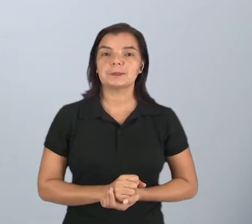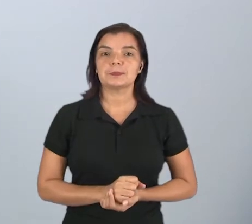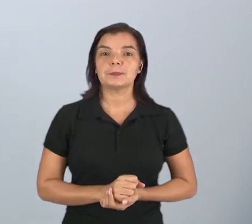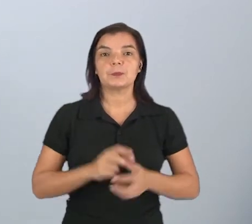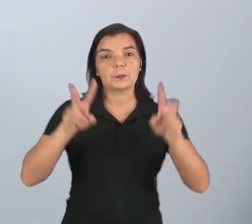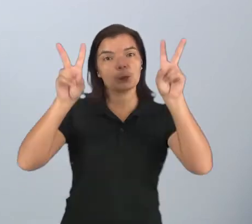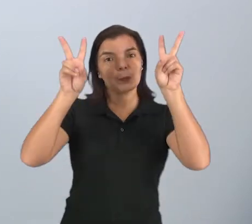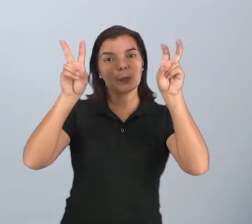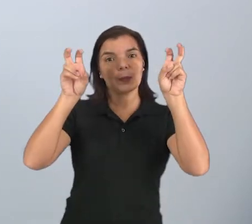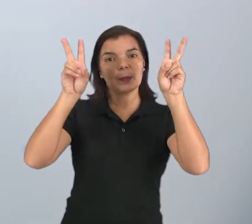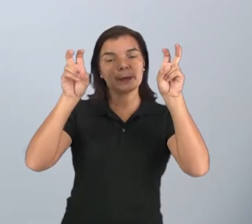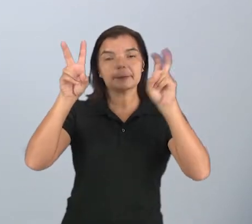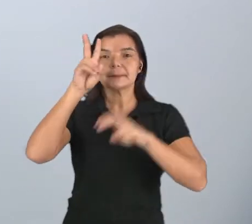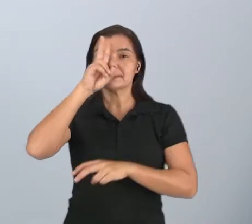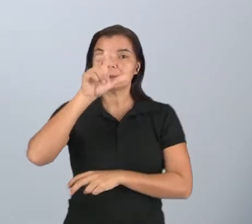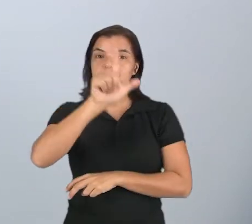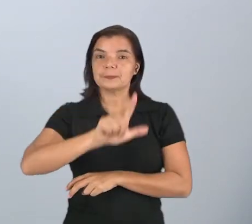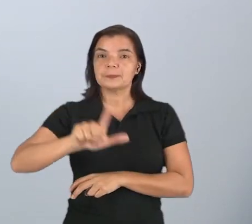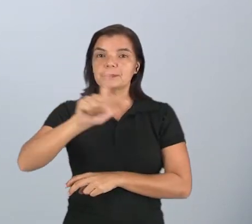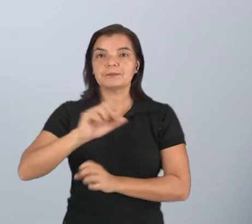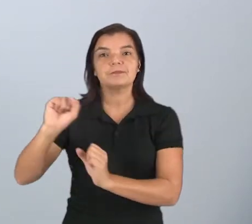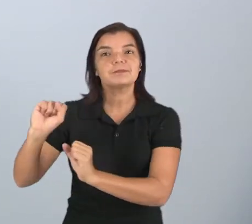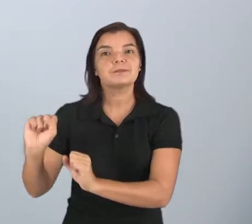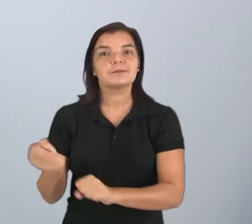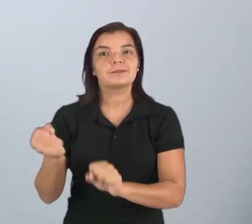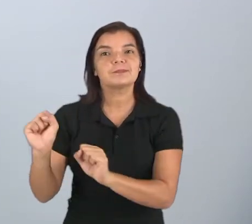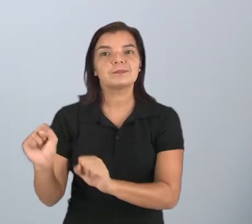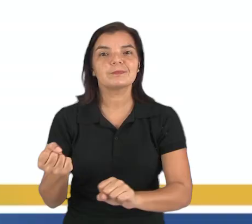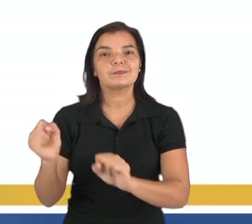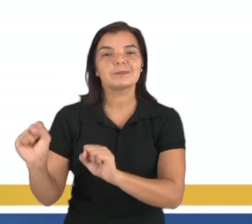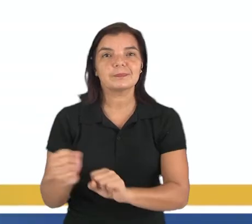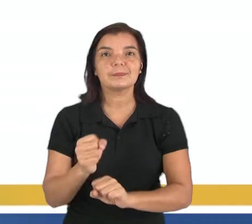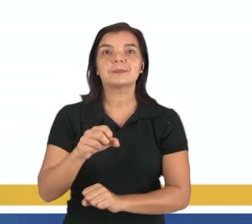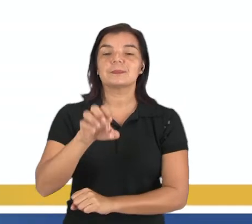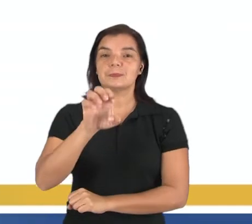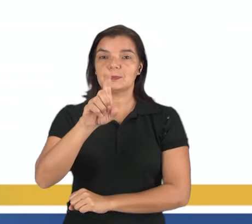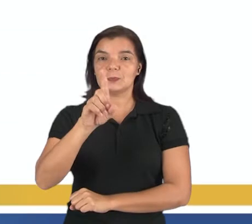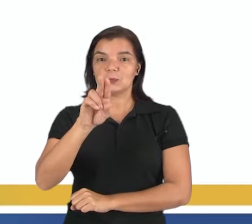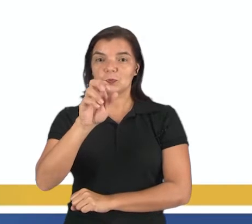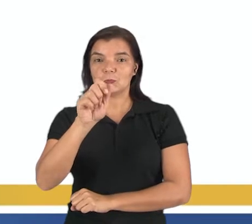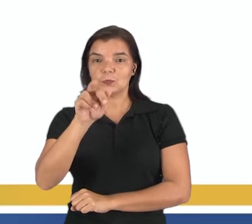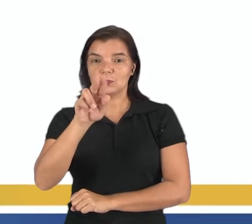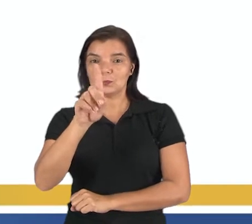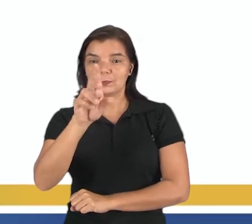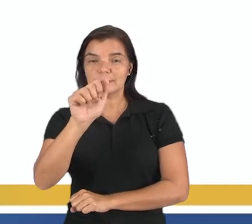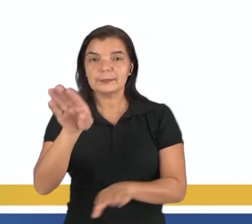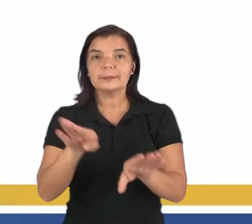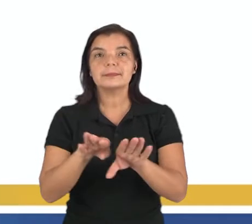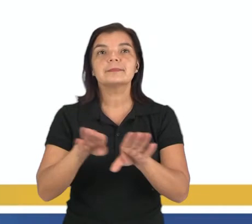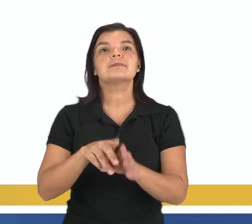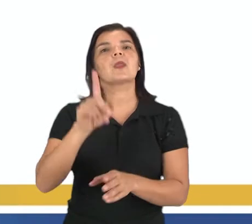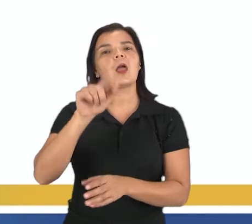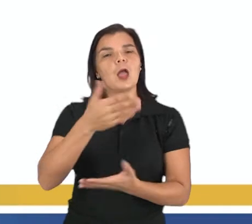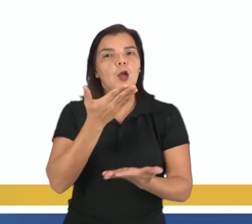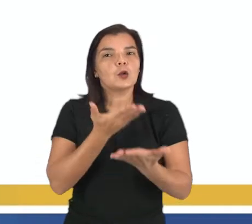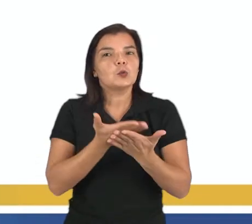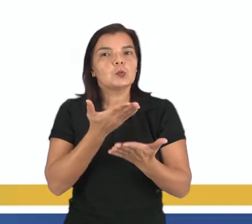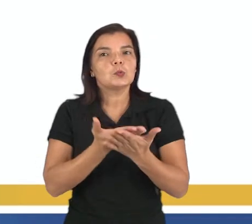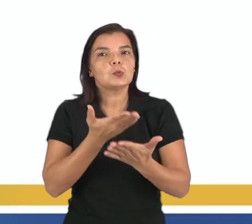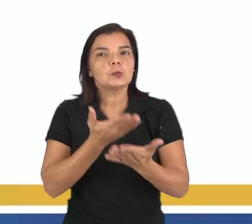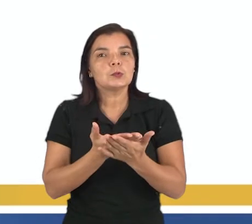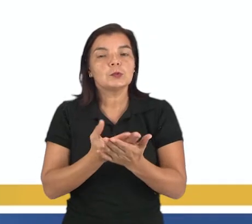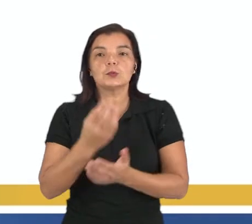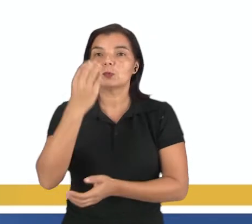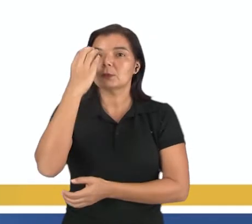o título da memória se chama Chão Varrido, é da Eduarda Moura Pinheiro. Ela é uma estudante aqui